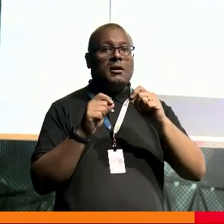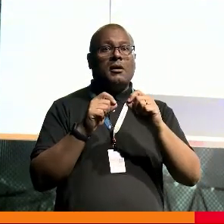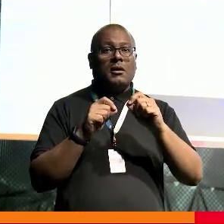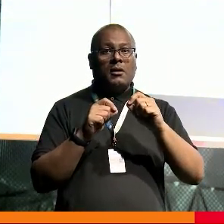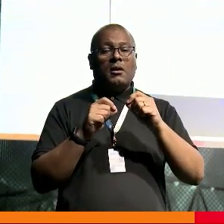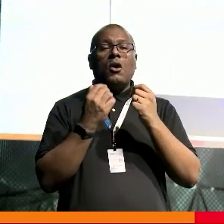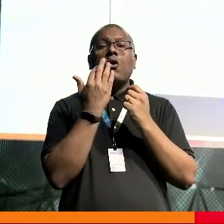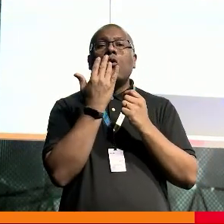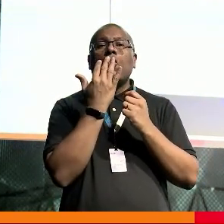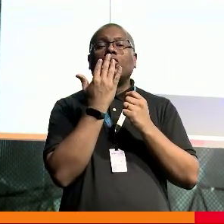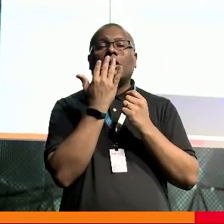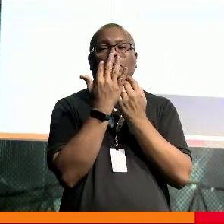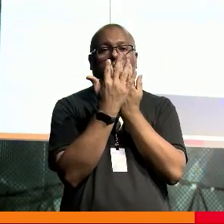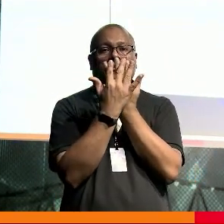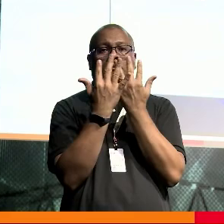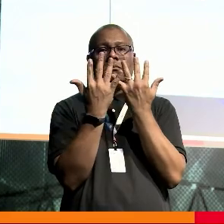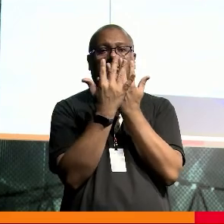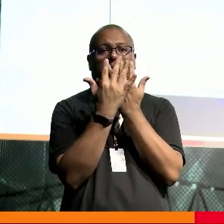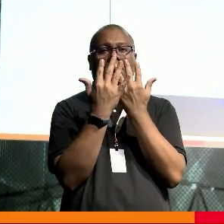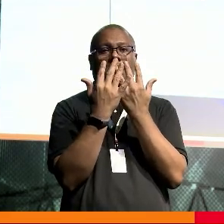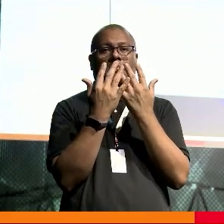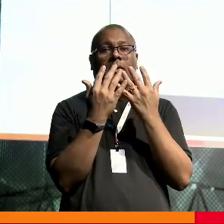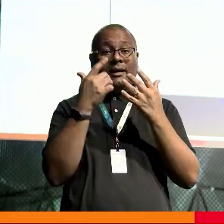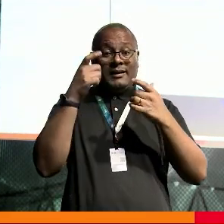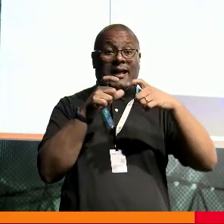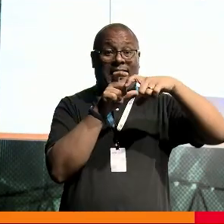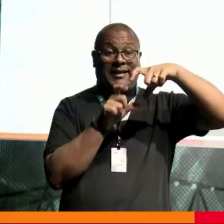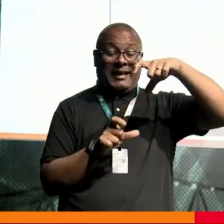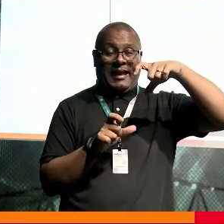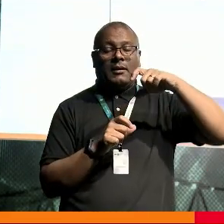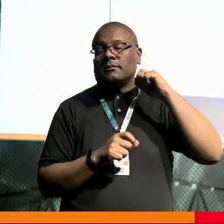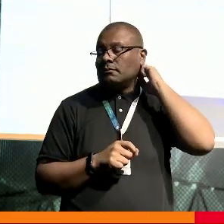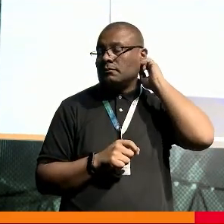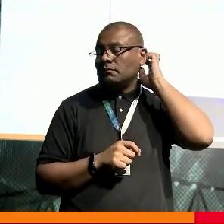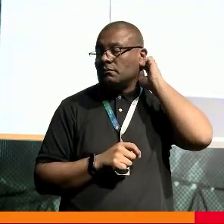o contraste, ele aumentou o contraste da tela.